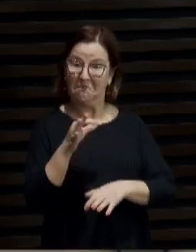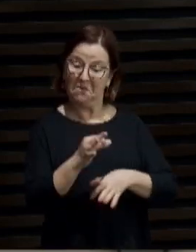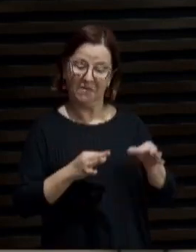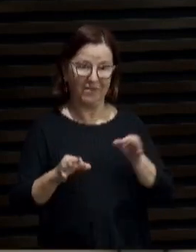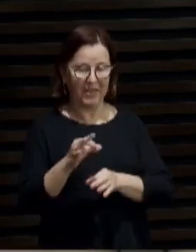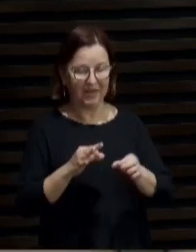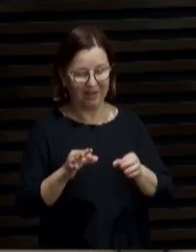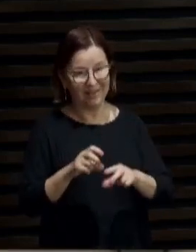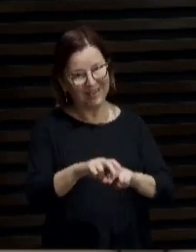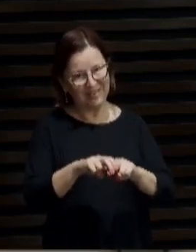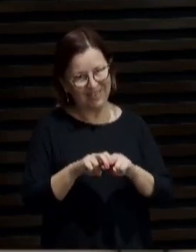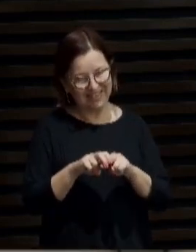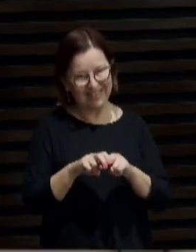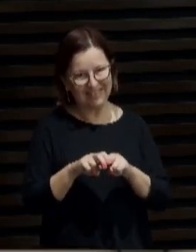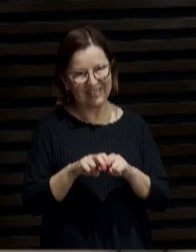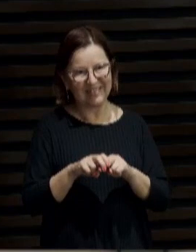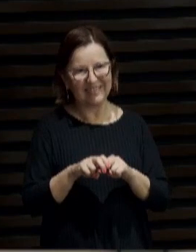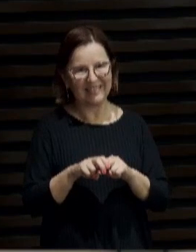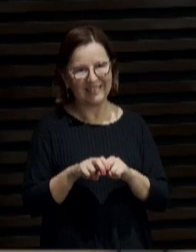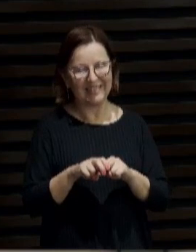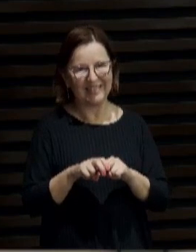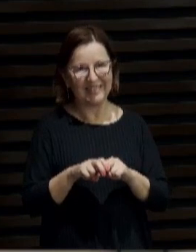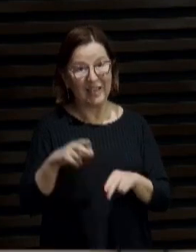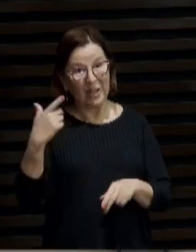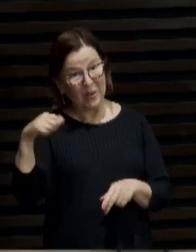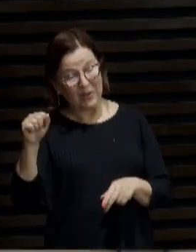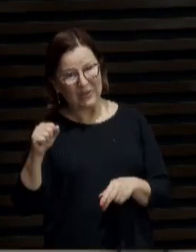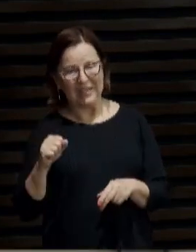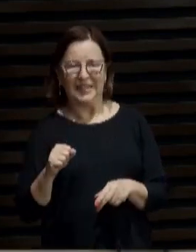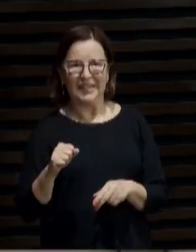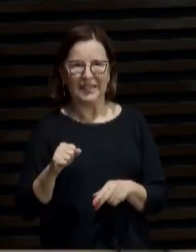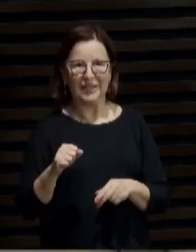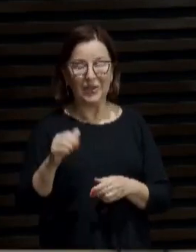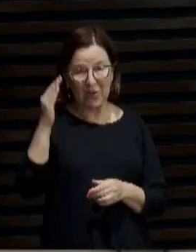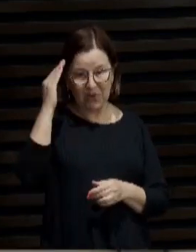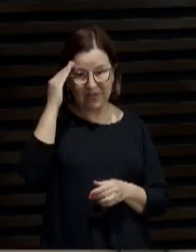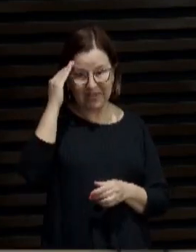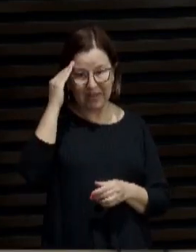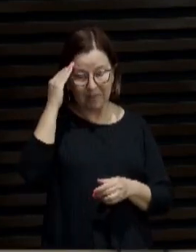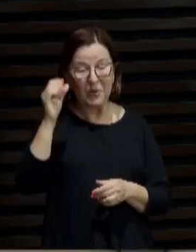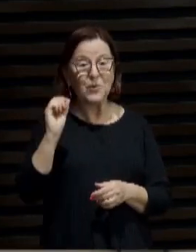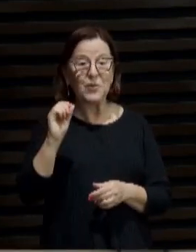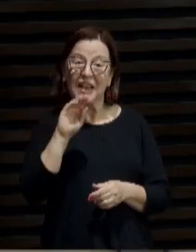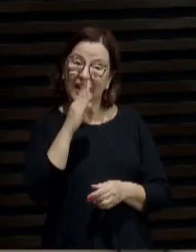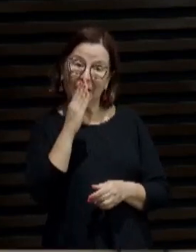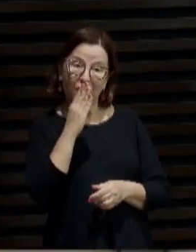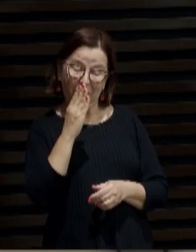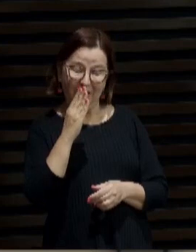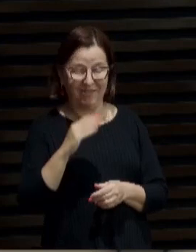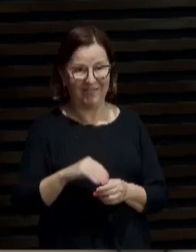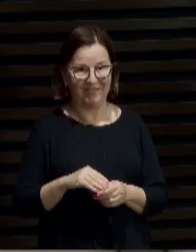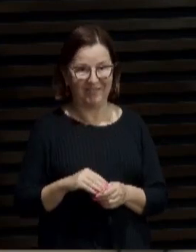E por isso foram capazes de identificar e rejeitar as heresias dos falsos apóstolos. Eles possuíam a